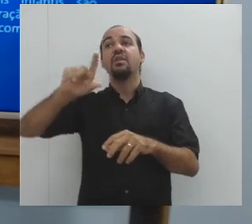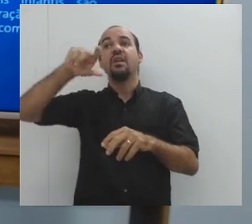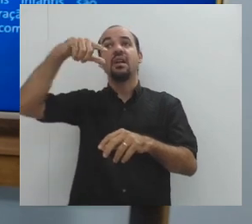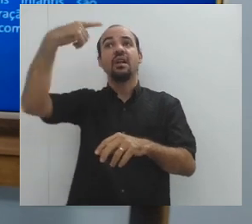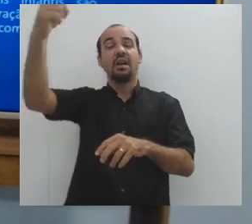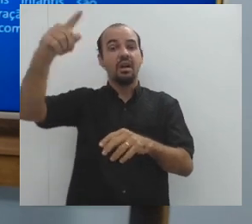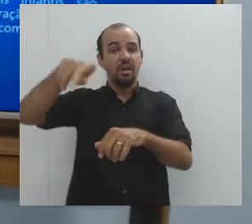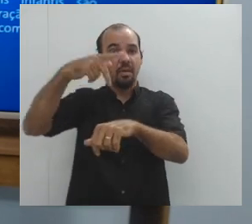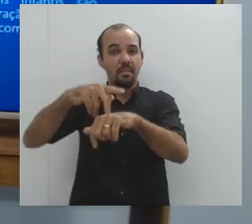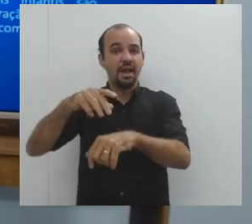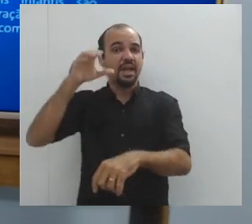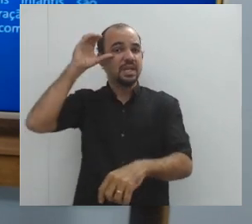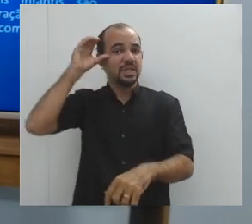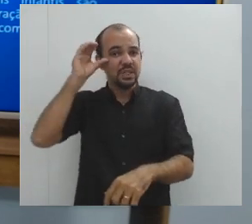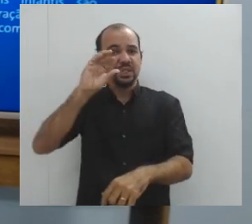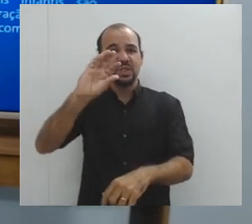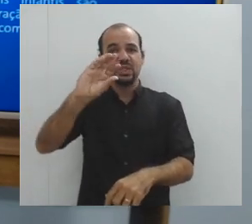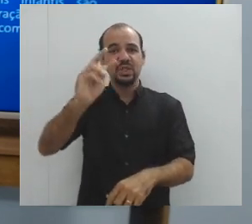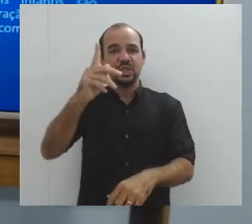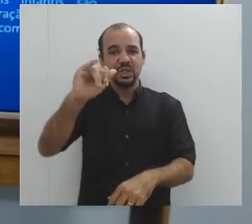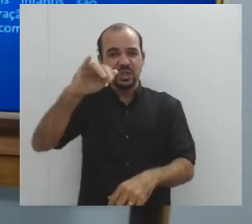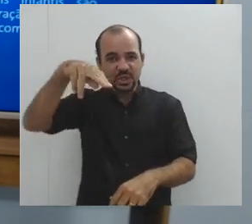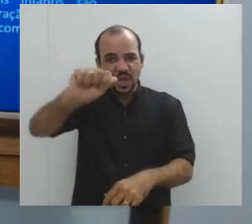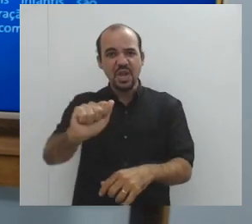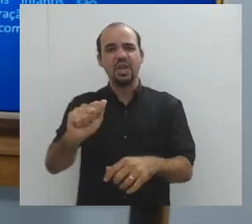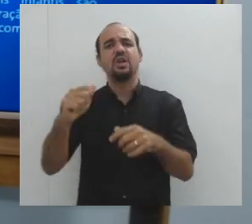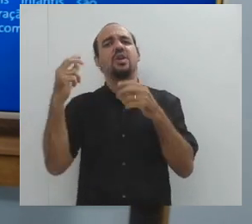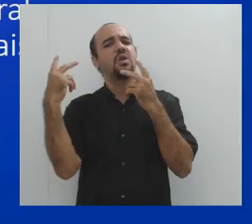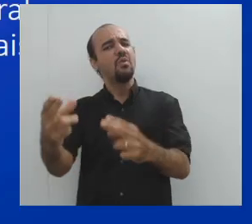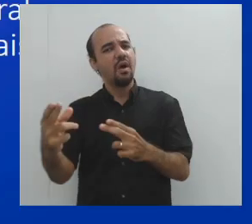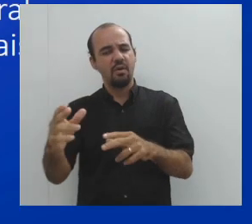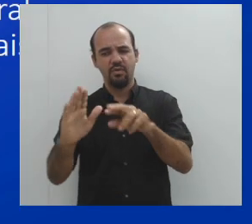faz com que ele seja um esporte, um tipo de esporte.